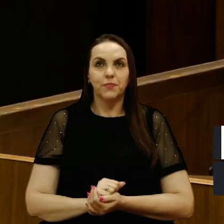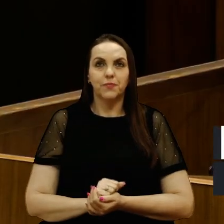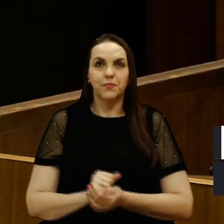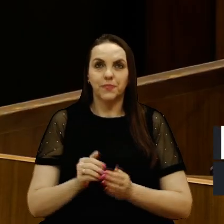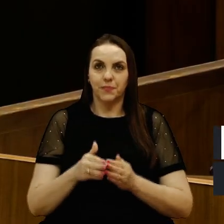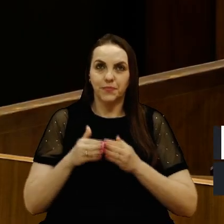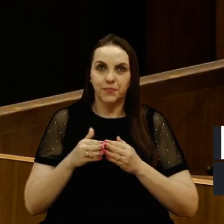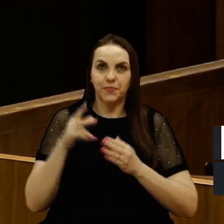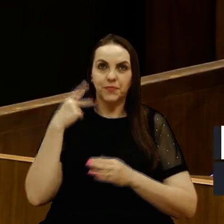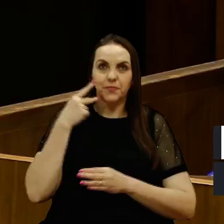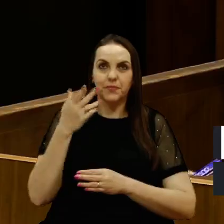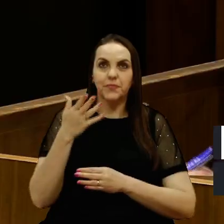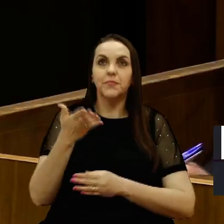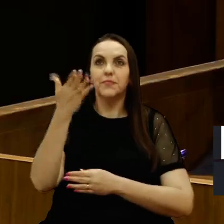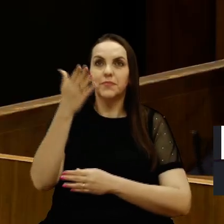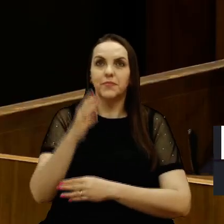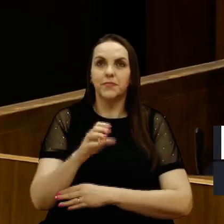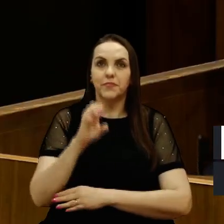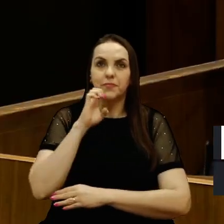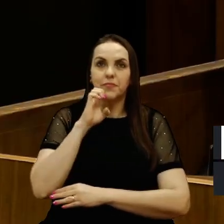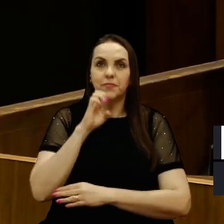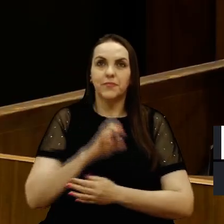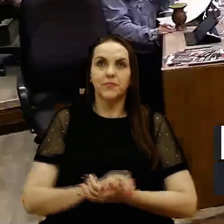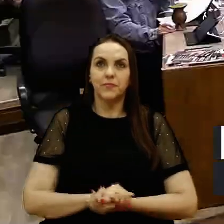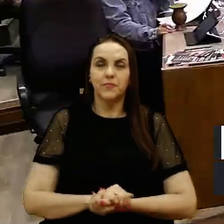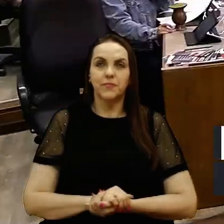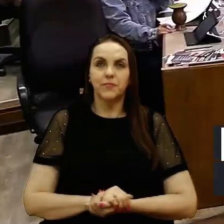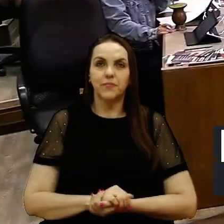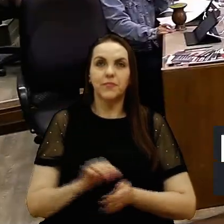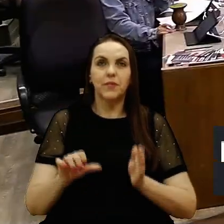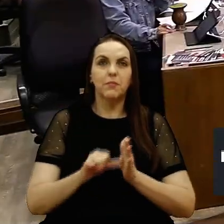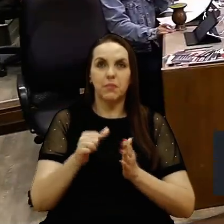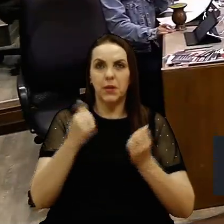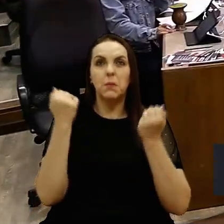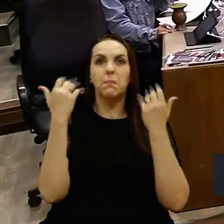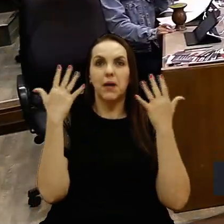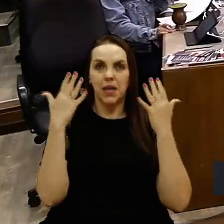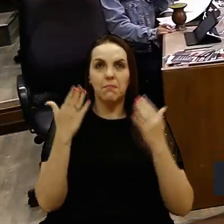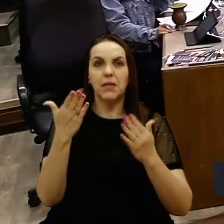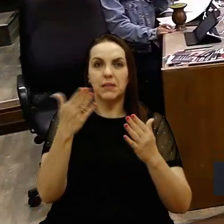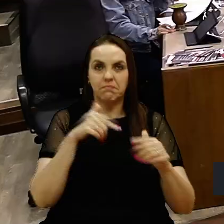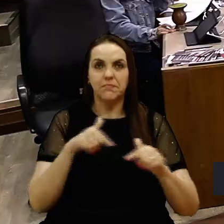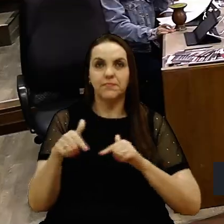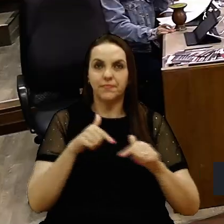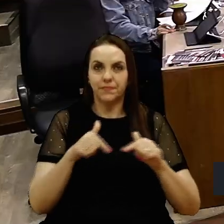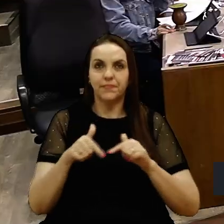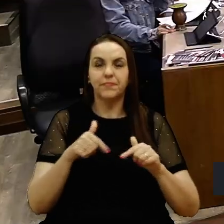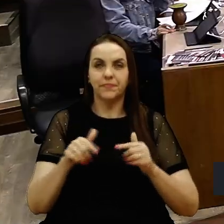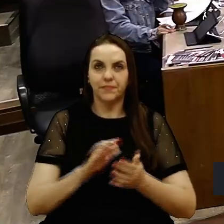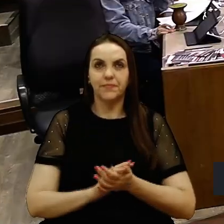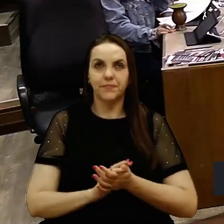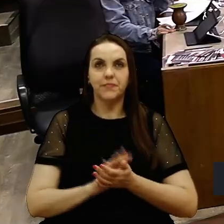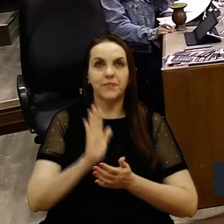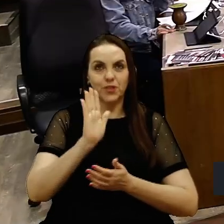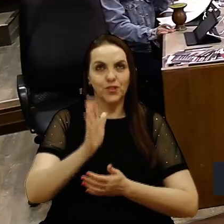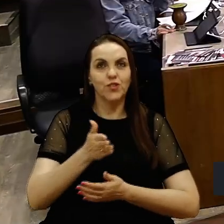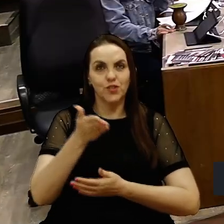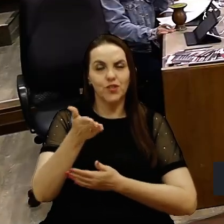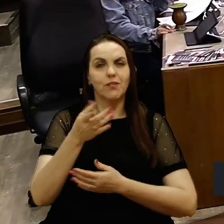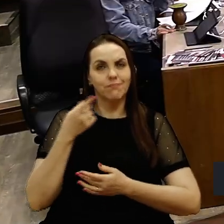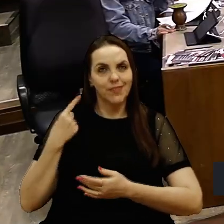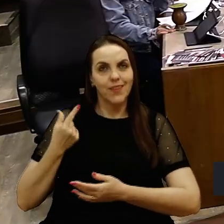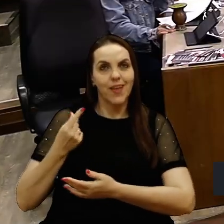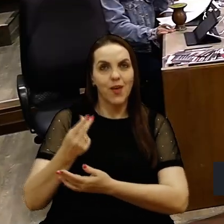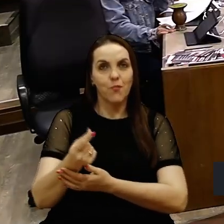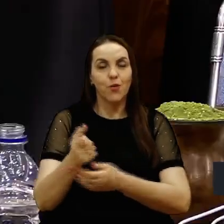vereador. Seu à parte, então, depois eu finalizo. Em primeiro lugar, parabéns por um trabalho que ele já vem há muito tempo. Fico